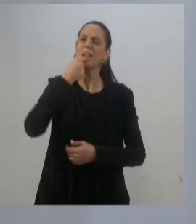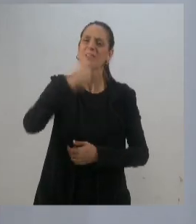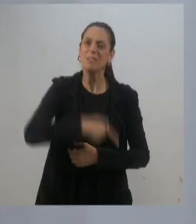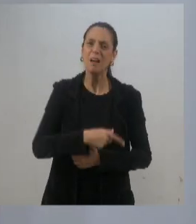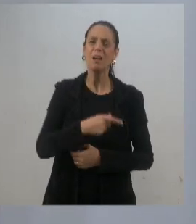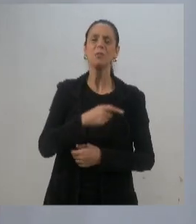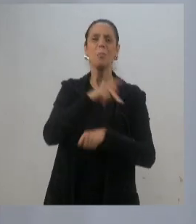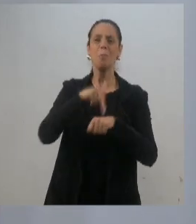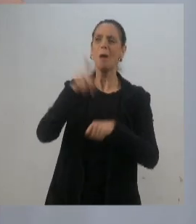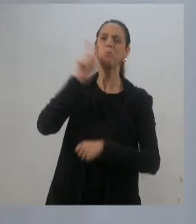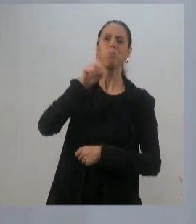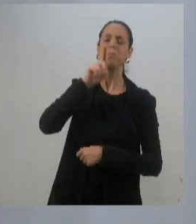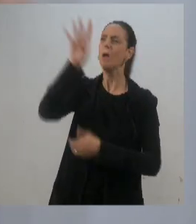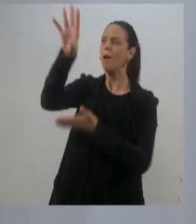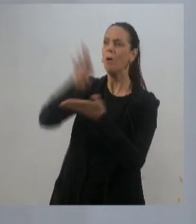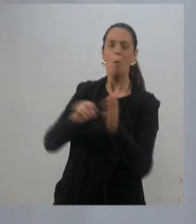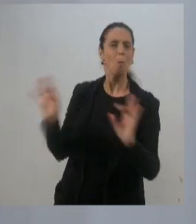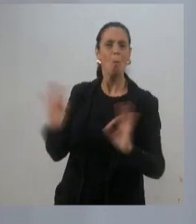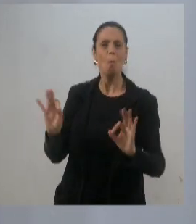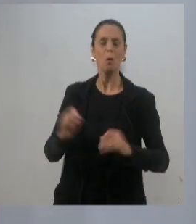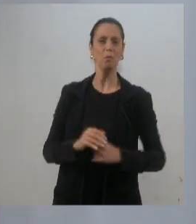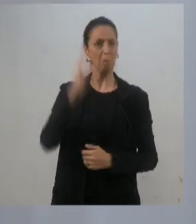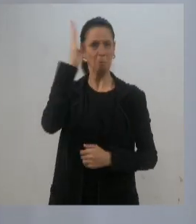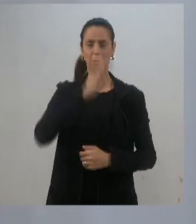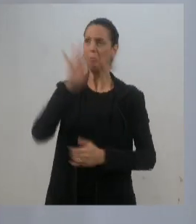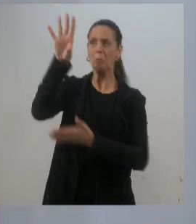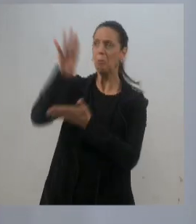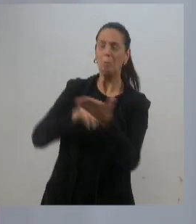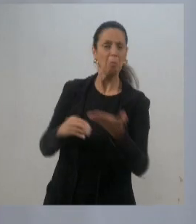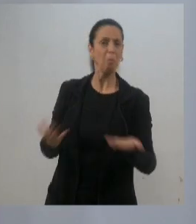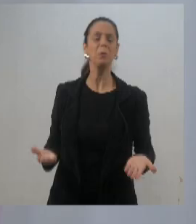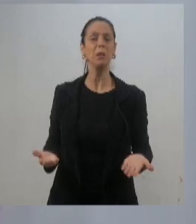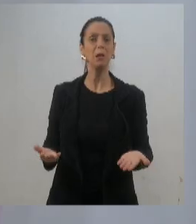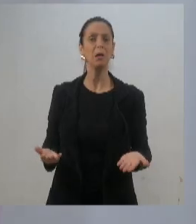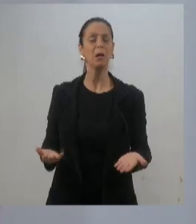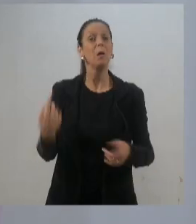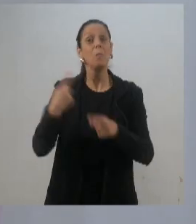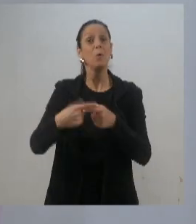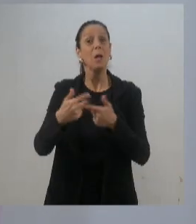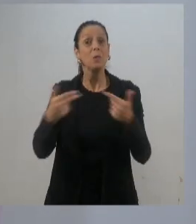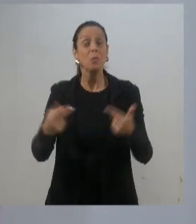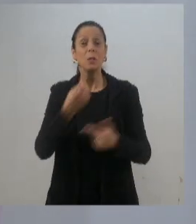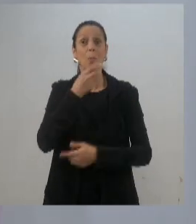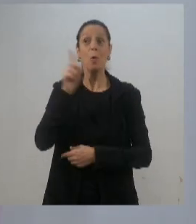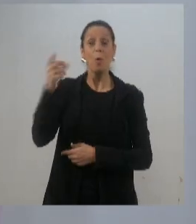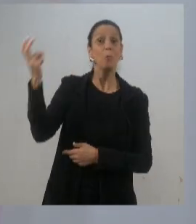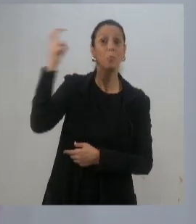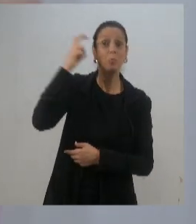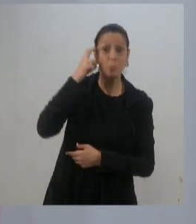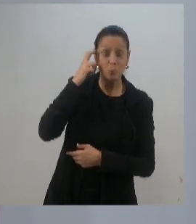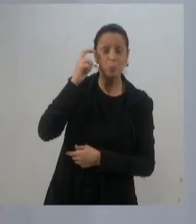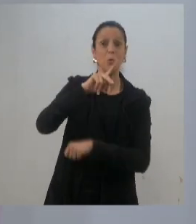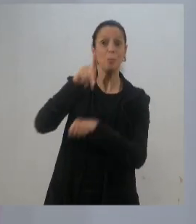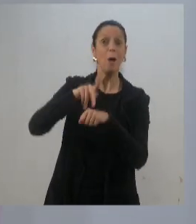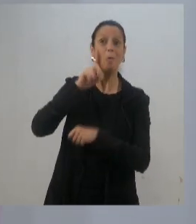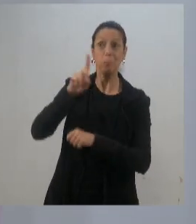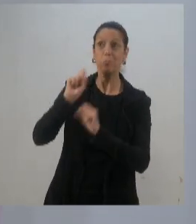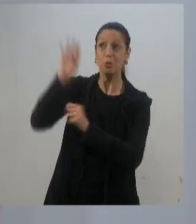Estados Unidos que Blumenau não copia, que o brasileiro não copia. Por que as coisas boas, a cultura boa também não se